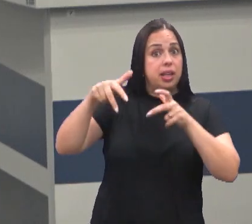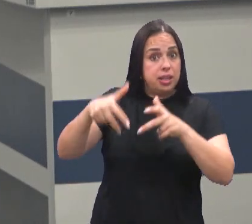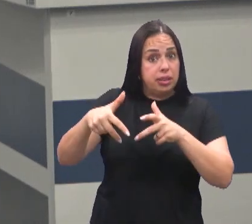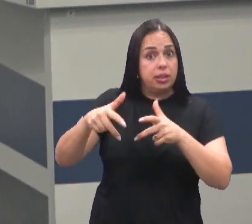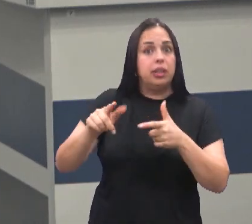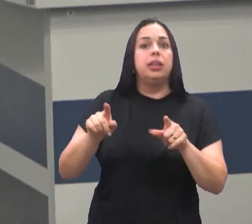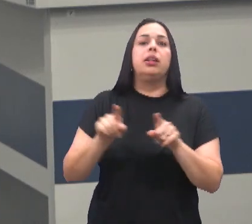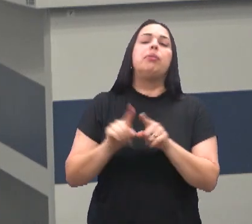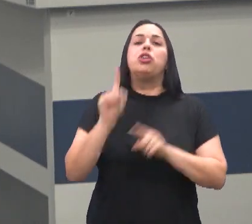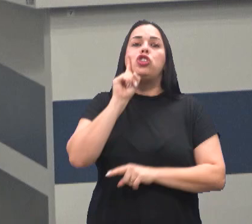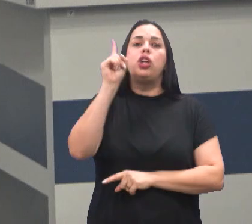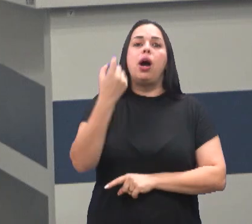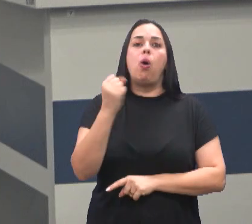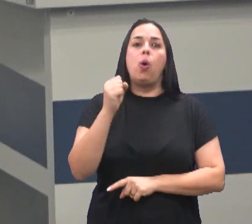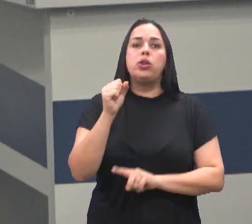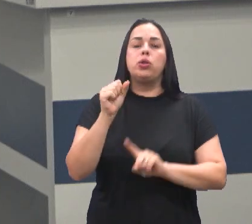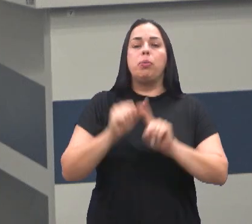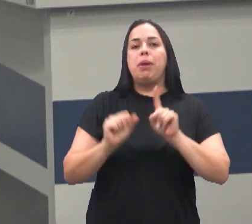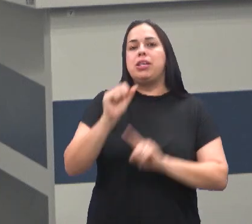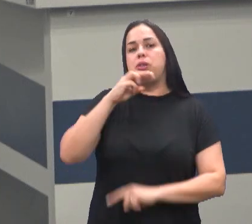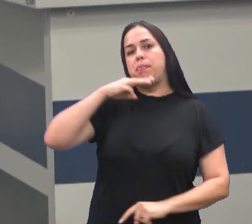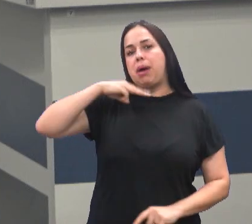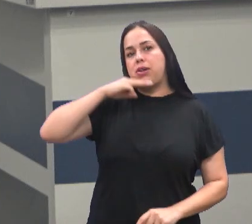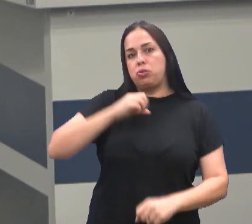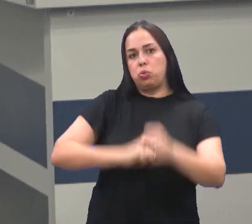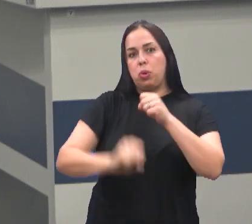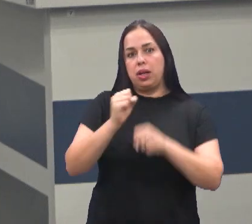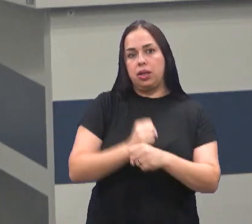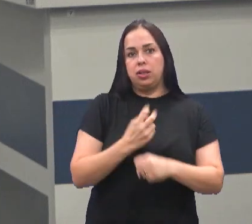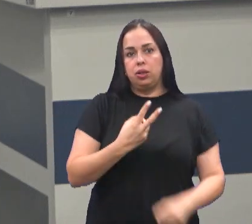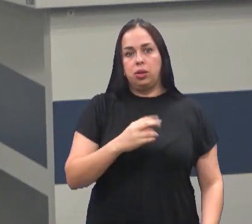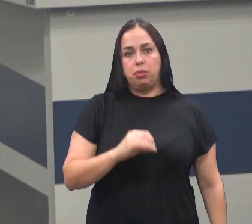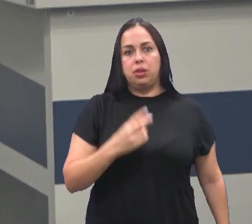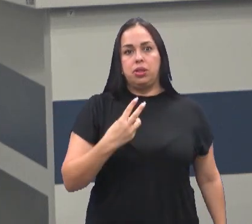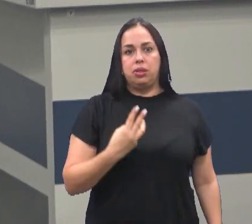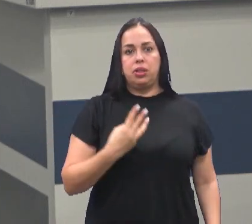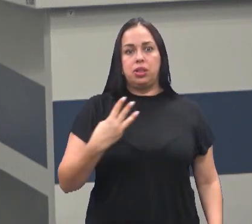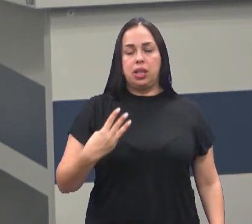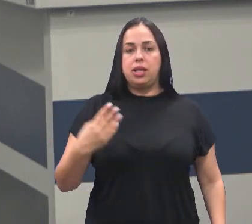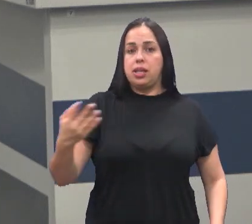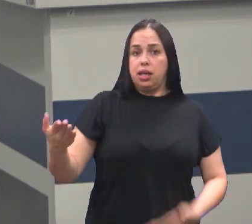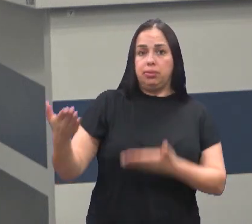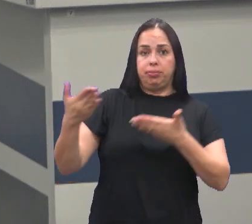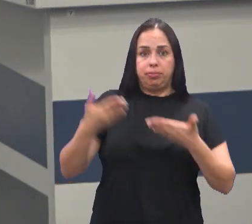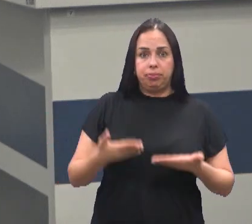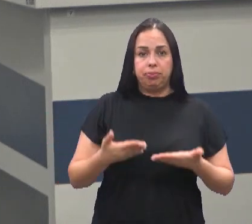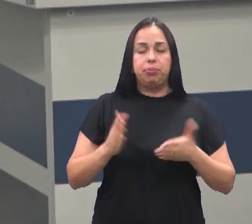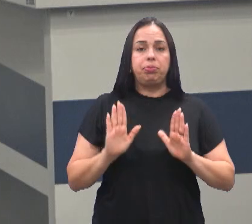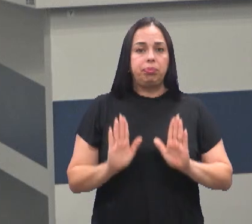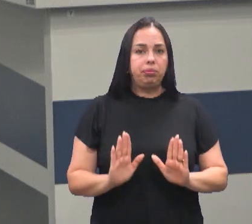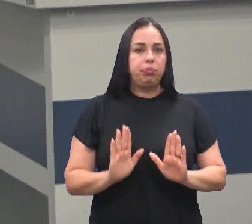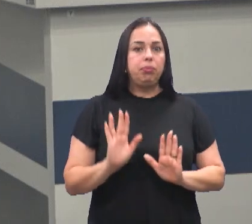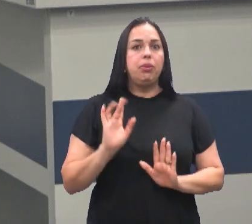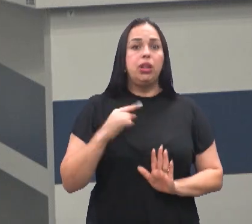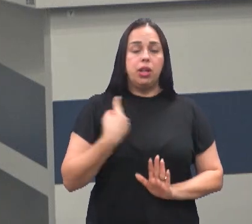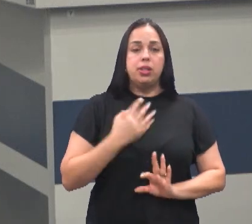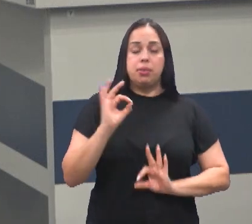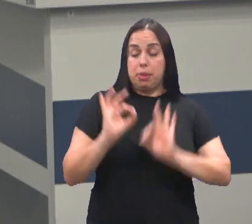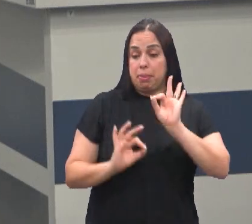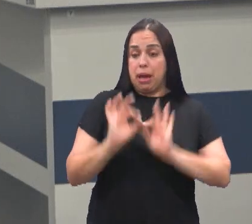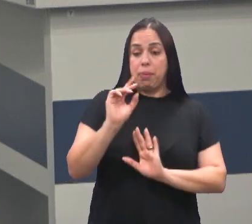de março de 2023. Então, o projeto só foi feito porque